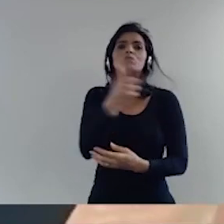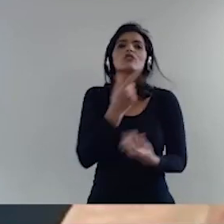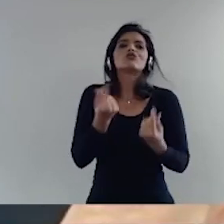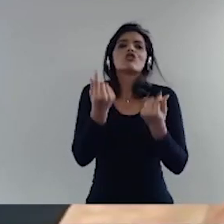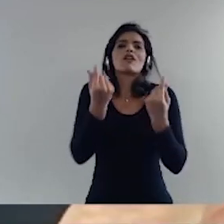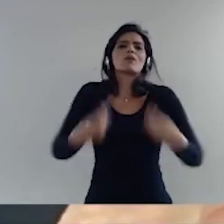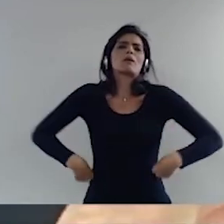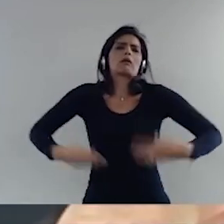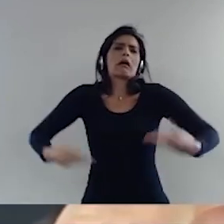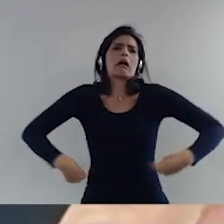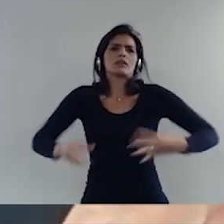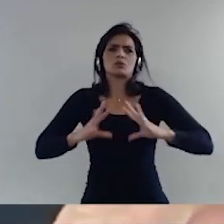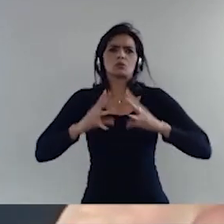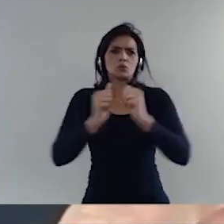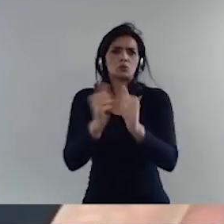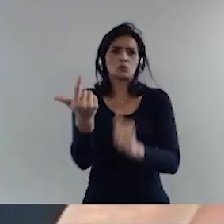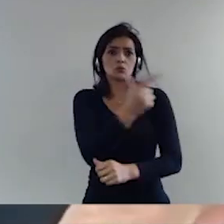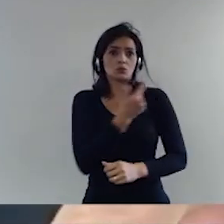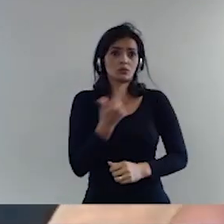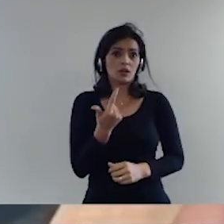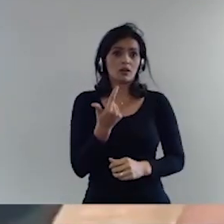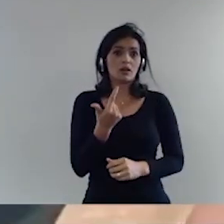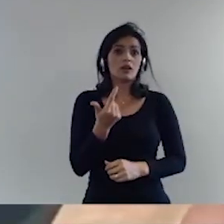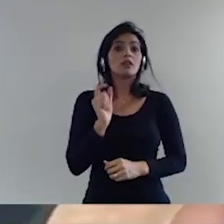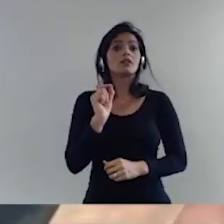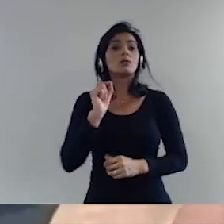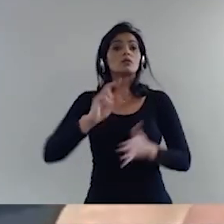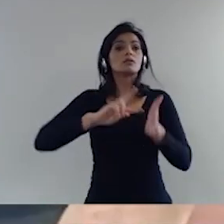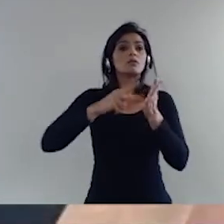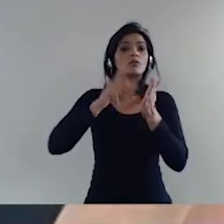para tudo. Quer dizer que estados